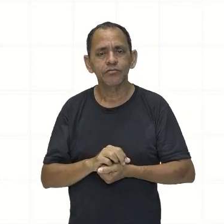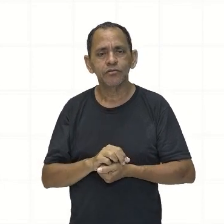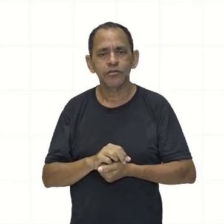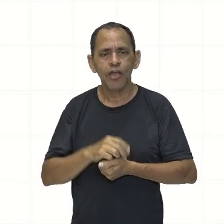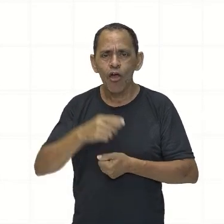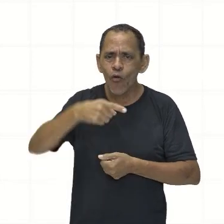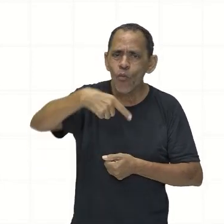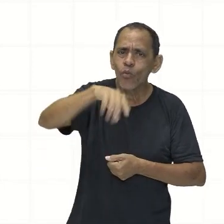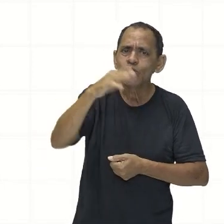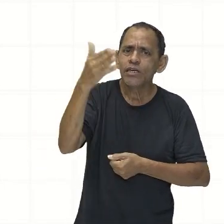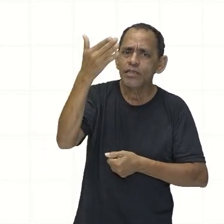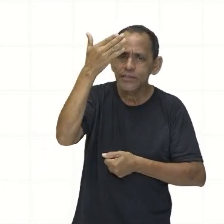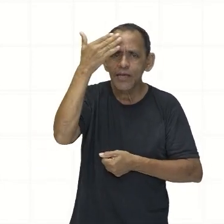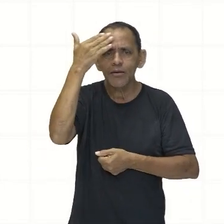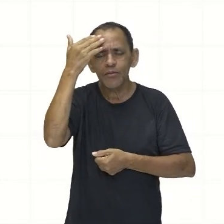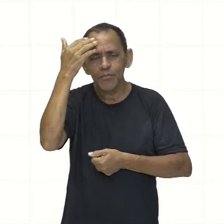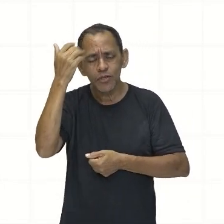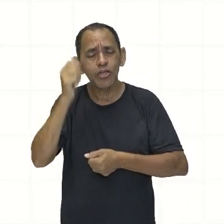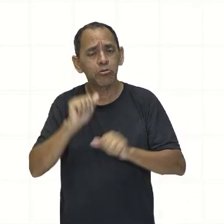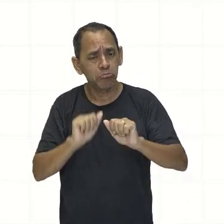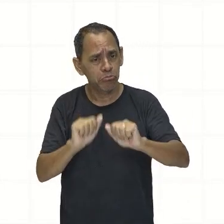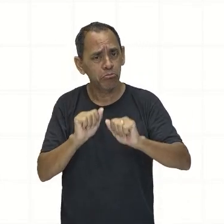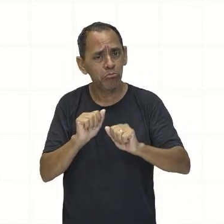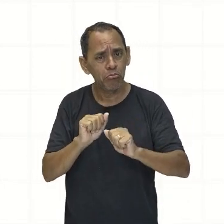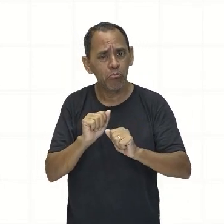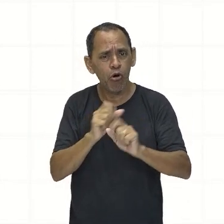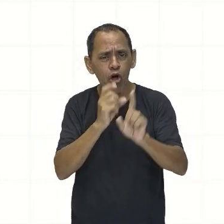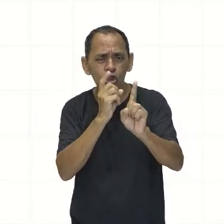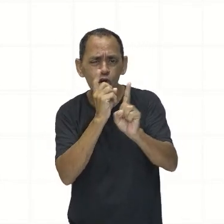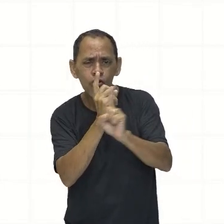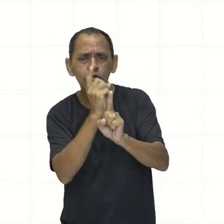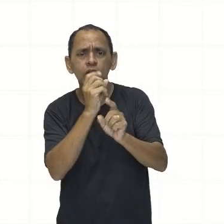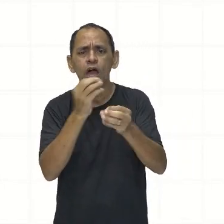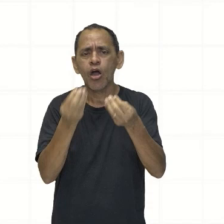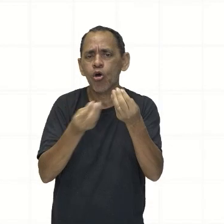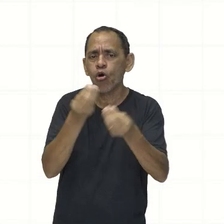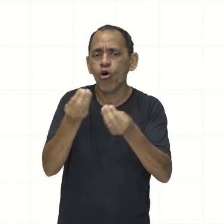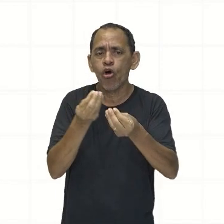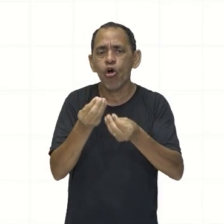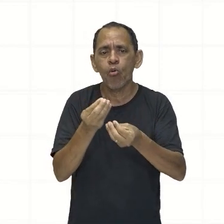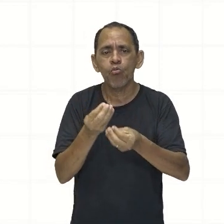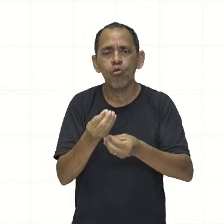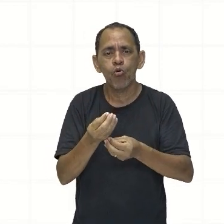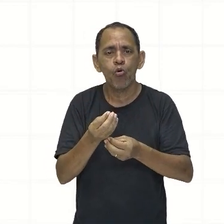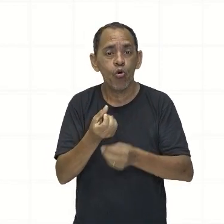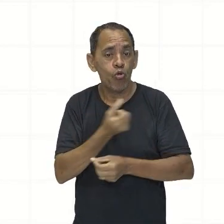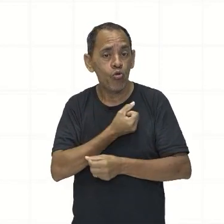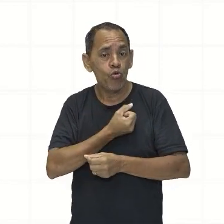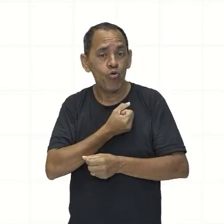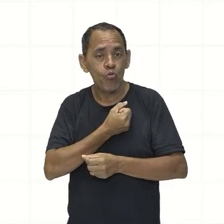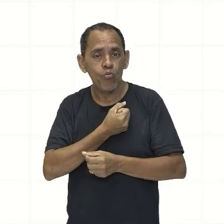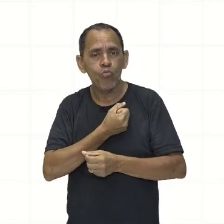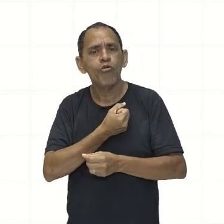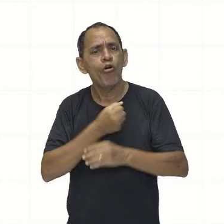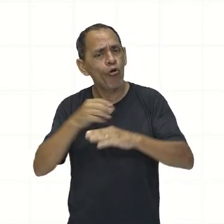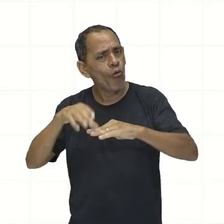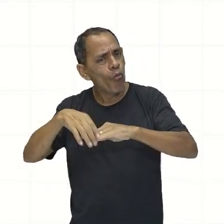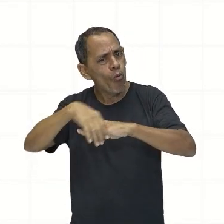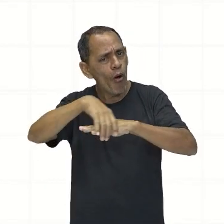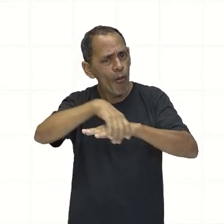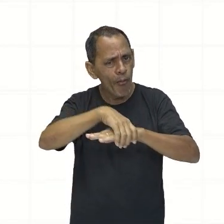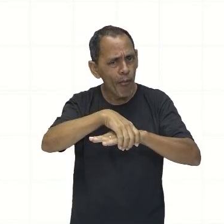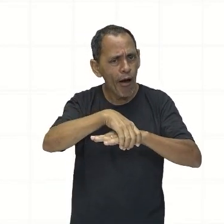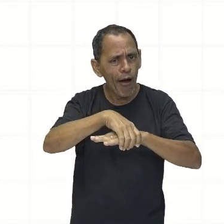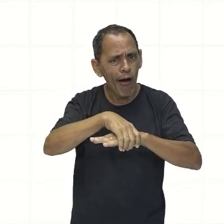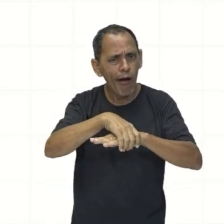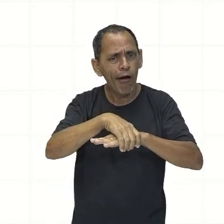que podemos descobrir aproximadamente o número do sapato